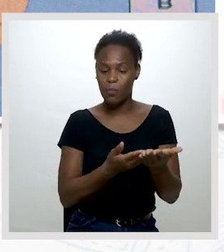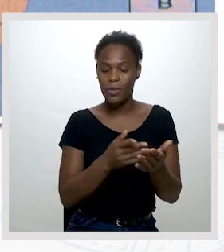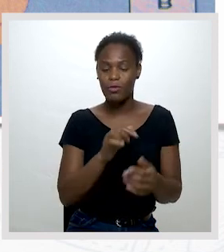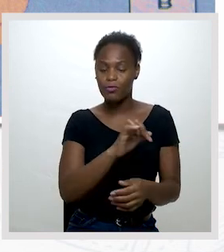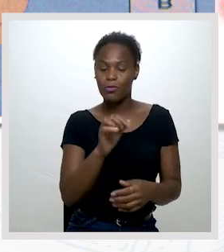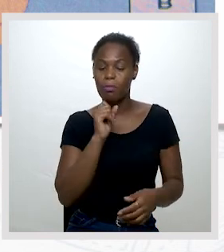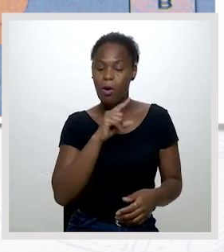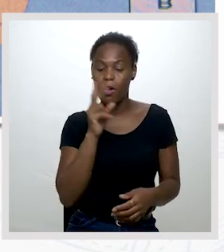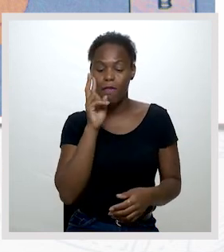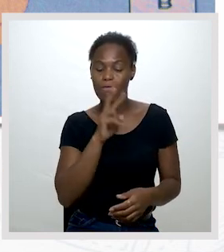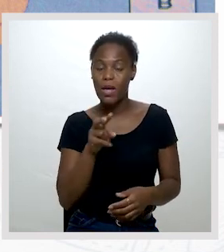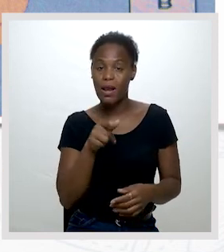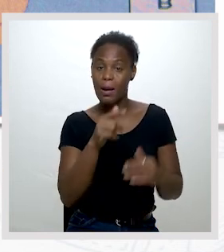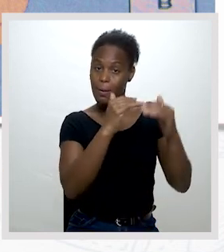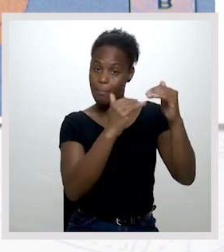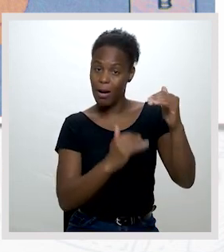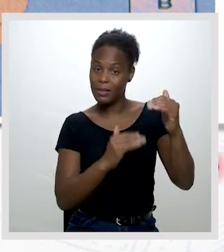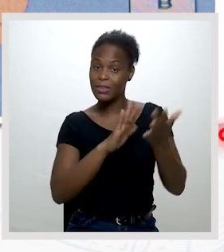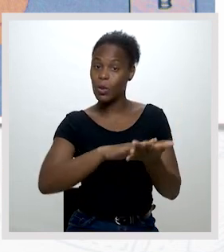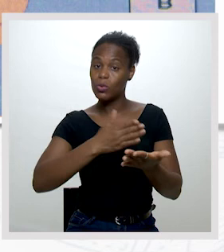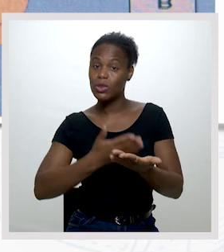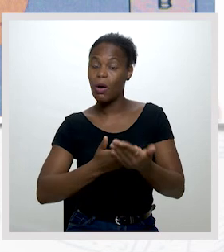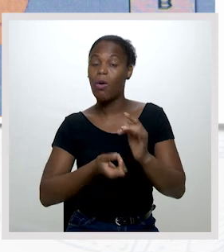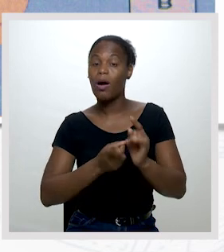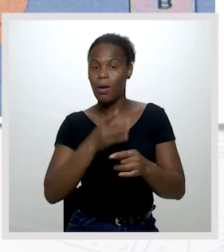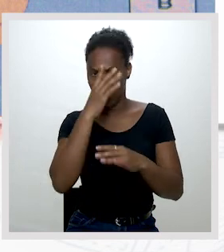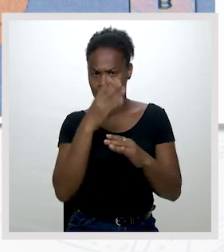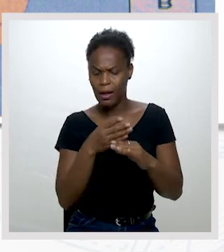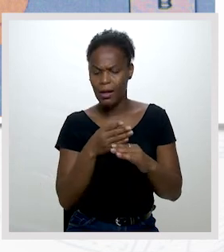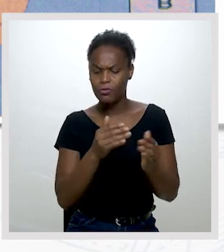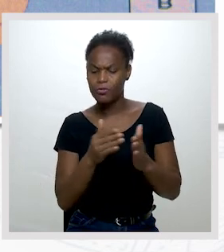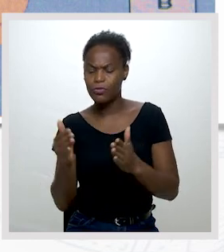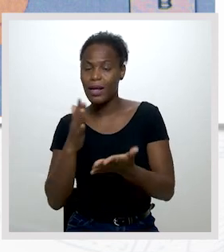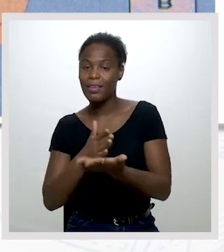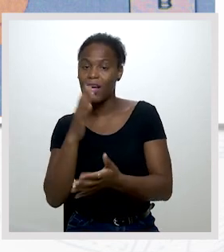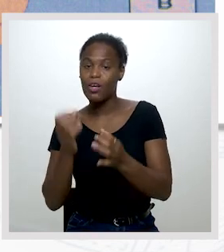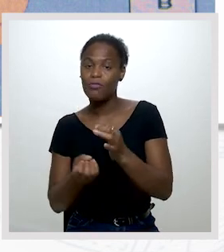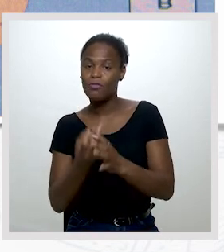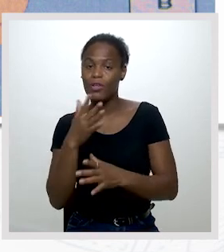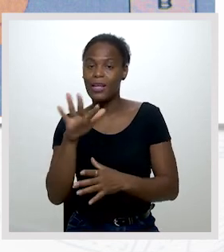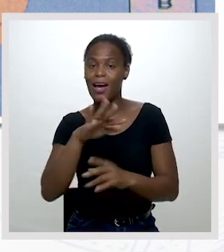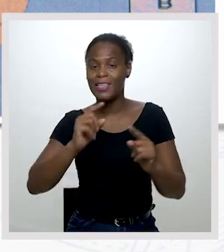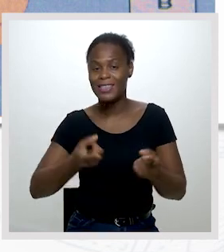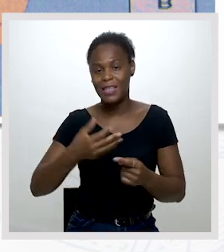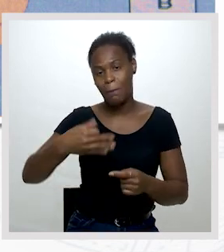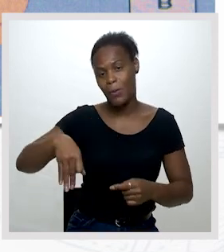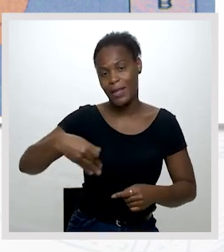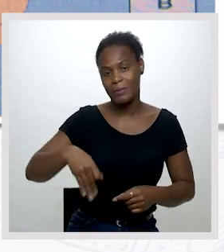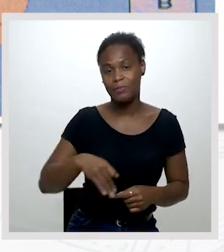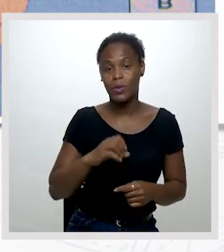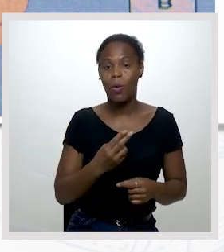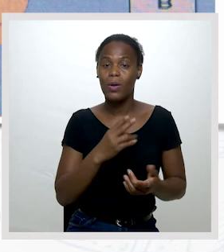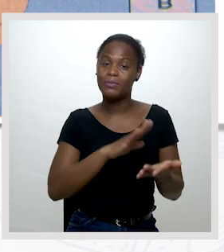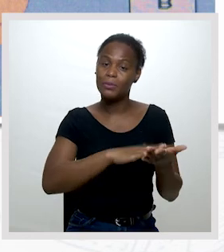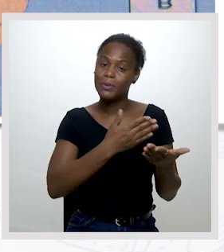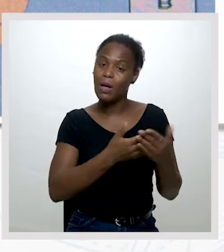Vocês podem ver aqui que é a etapa de tradução em que ocorre até a formação da síntese de